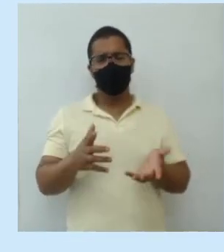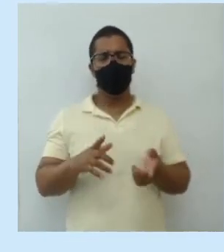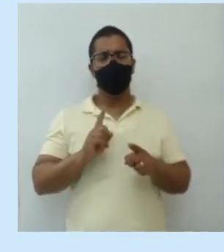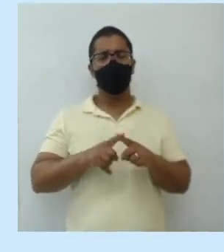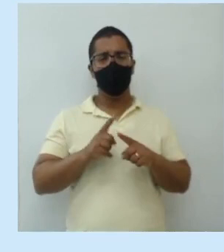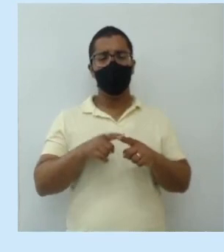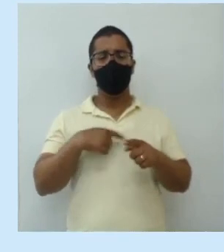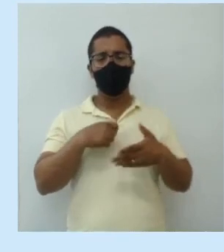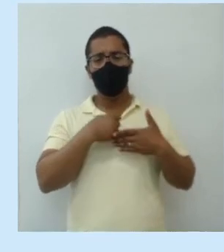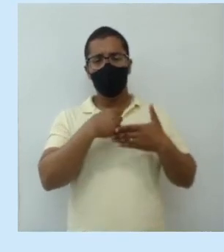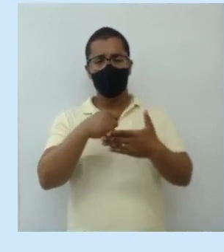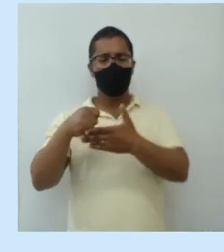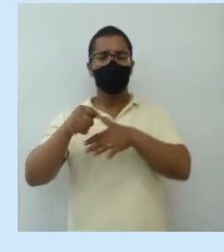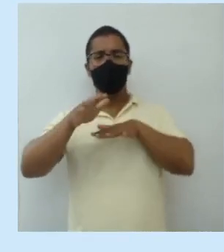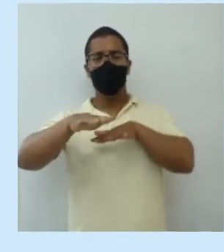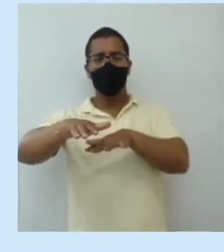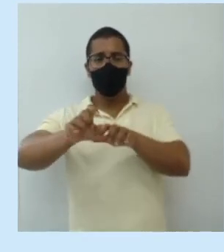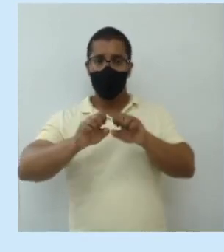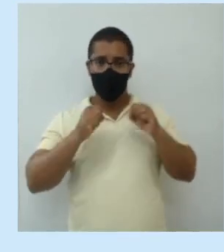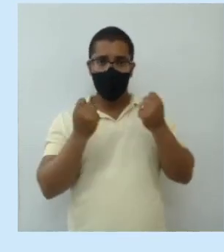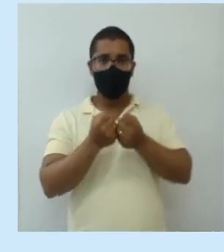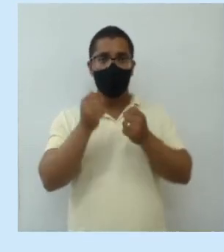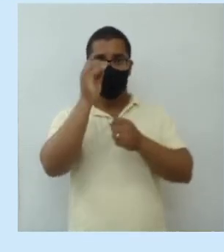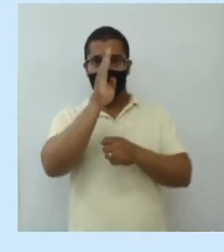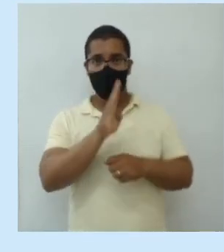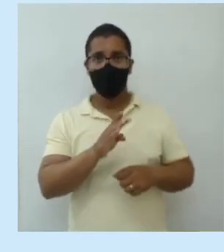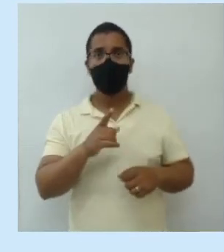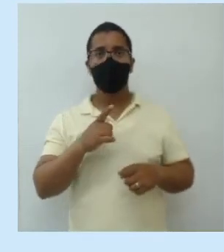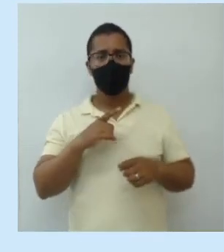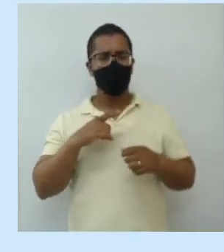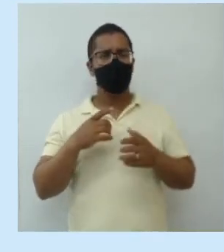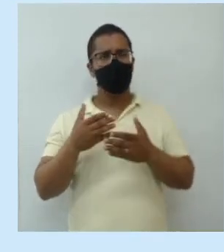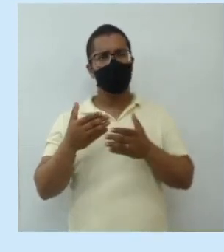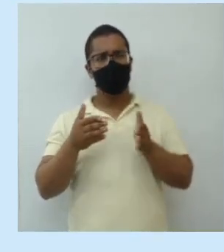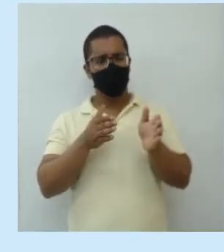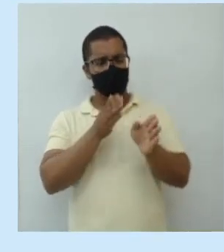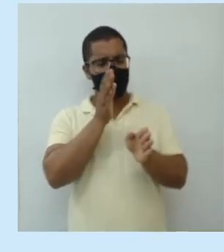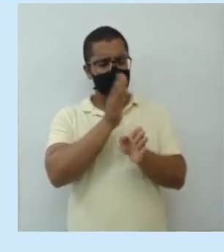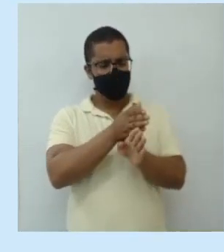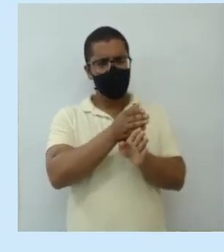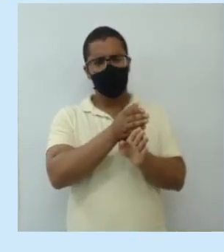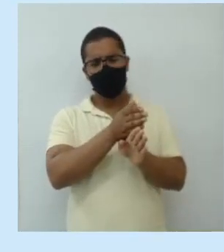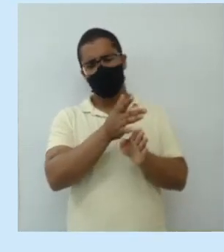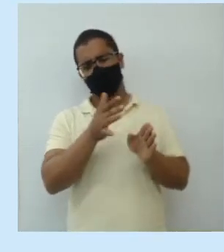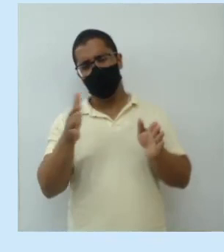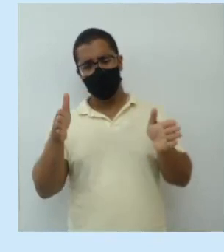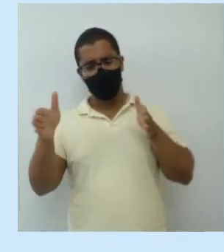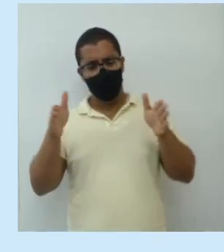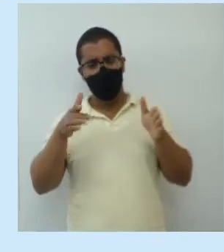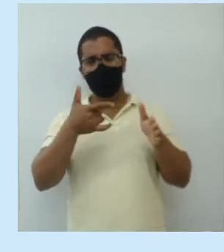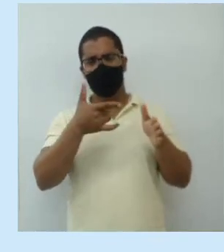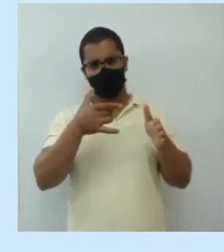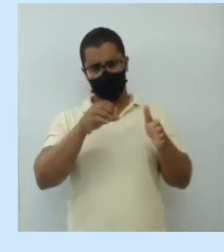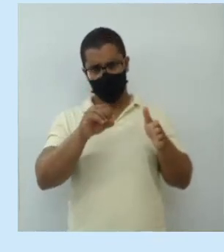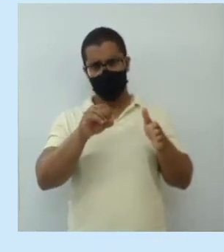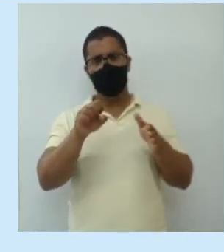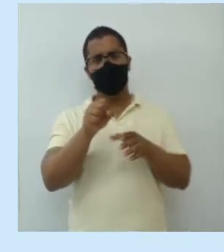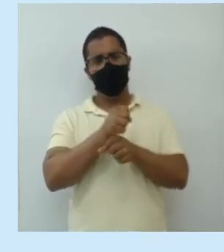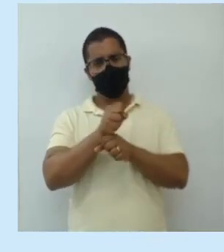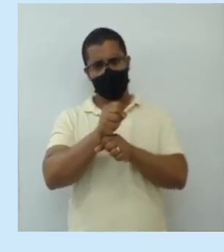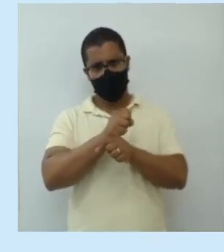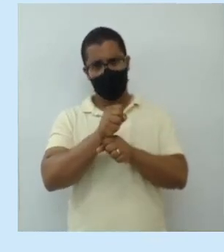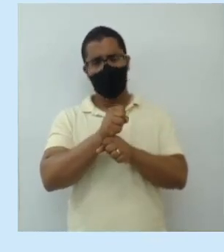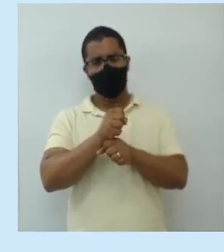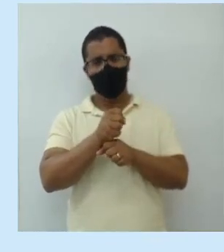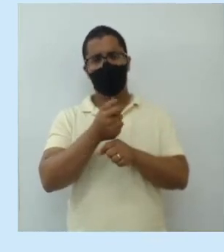diferentes tipos de movimentos sociais brasileiros nos últimos 20 anos foi no plano da reconstrução